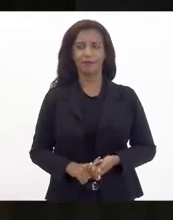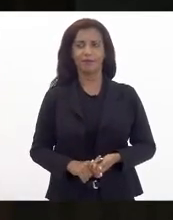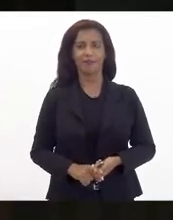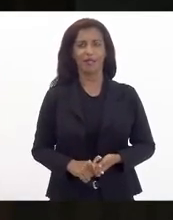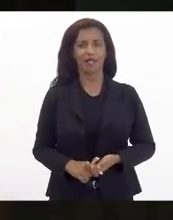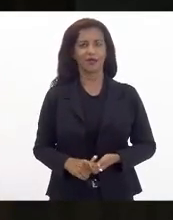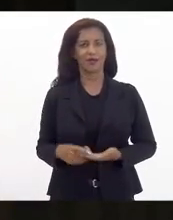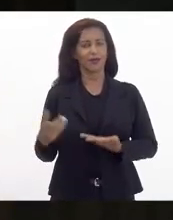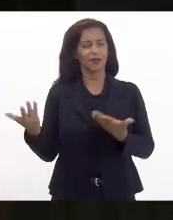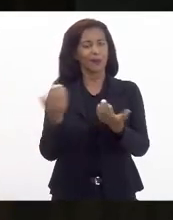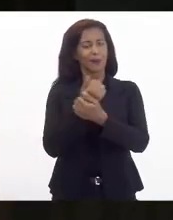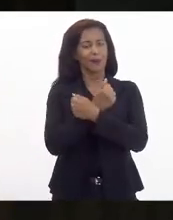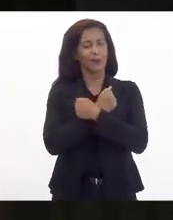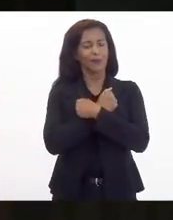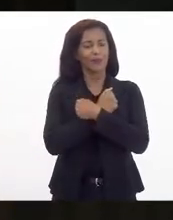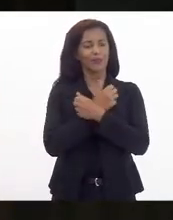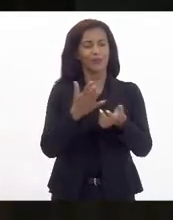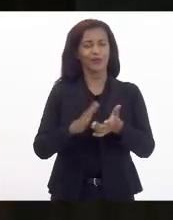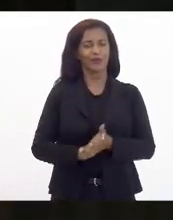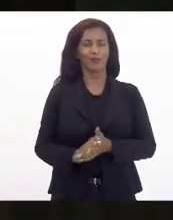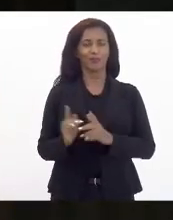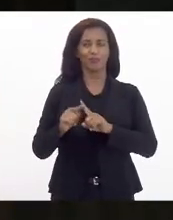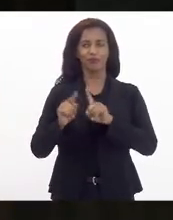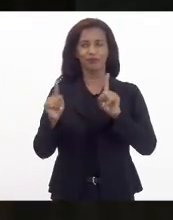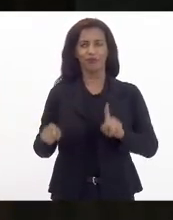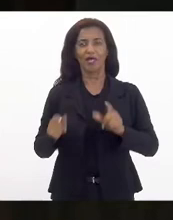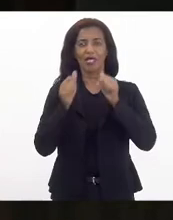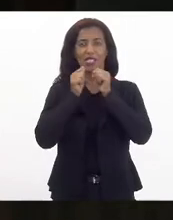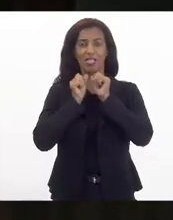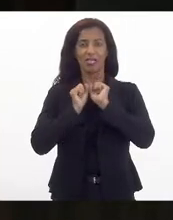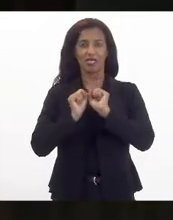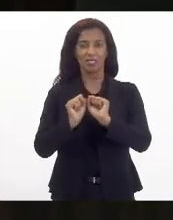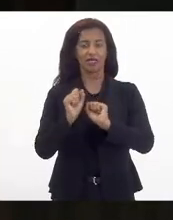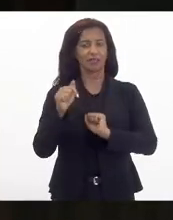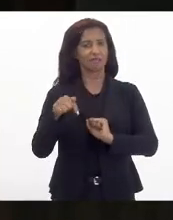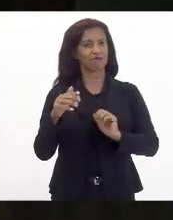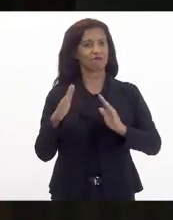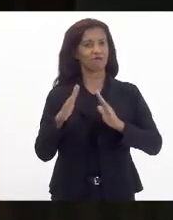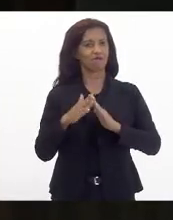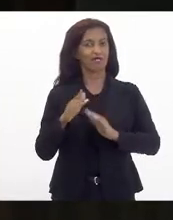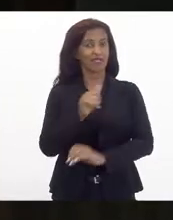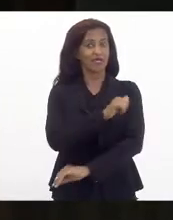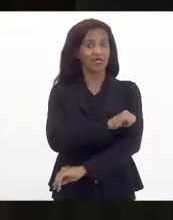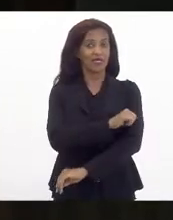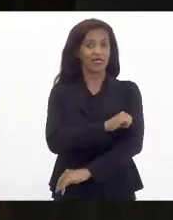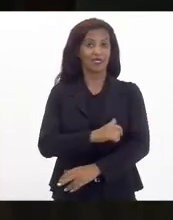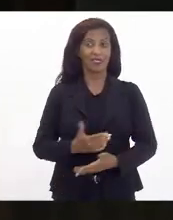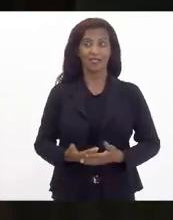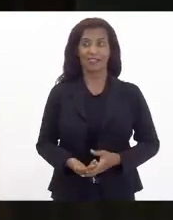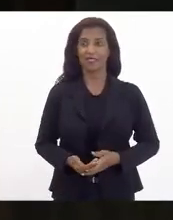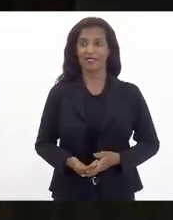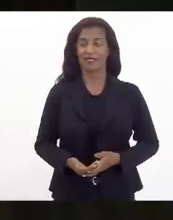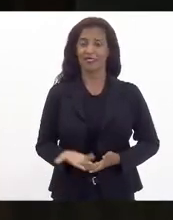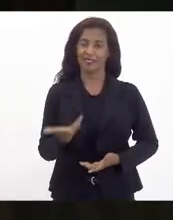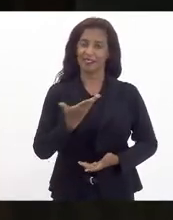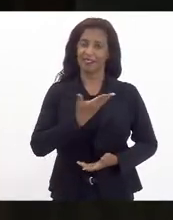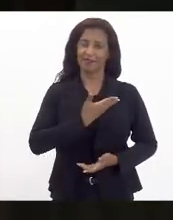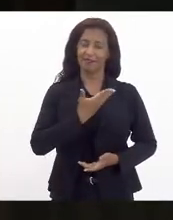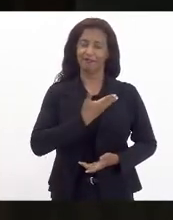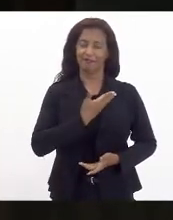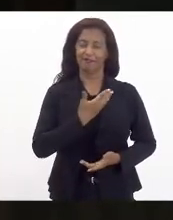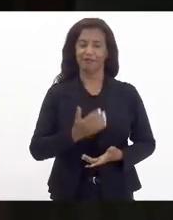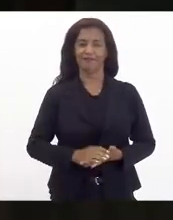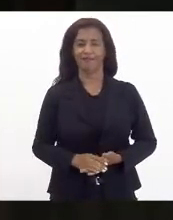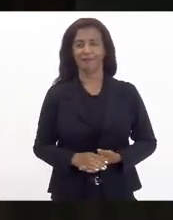sejam todos abraçados pelos servidores e assessores dessa cadeira Oi Rejane minha querida